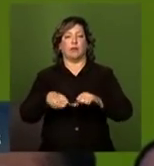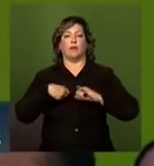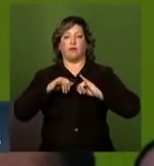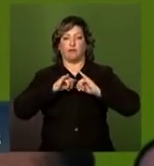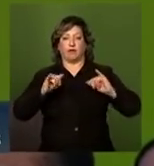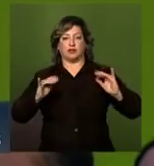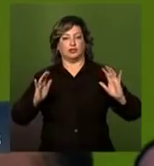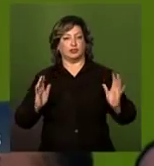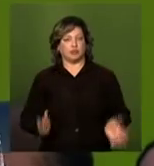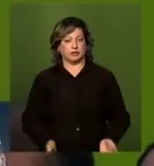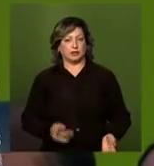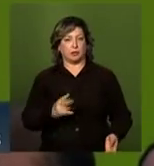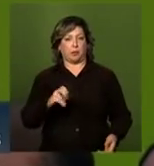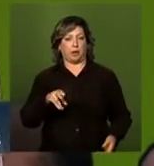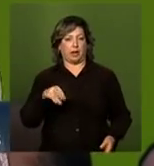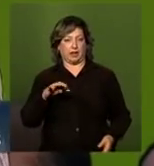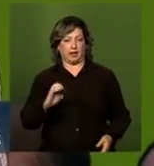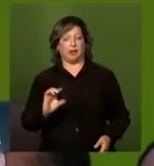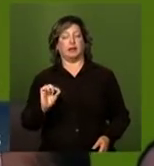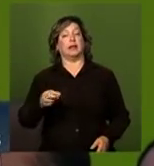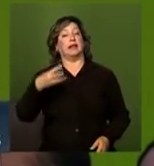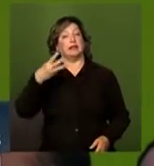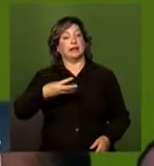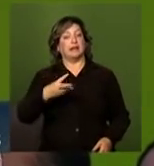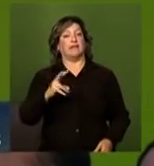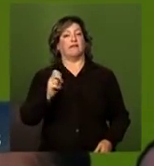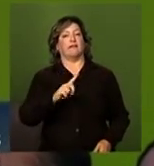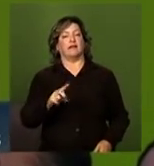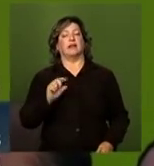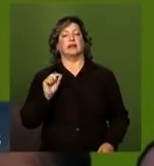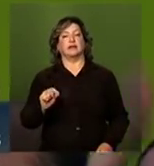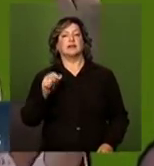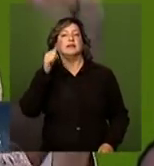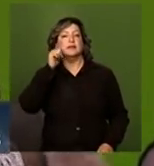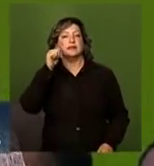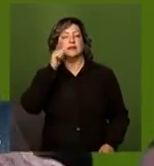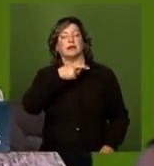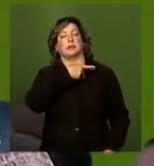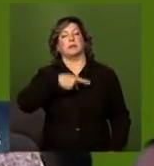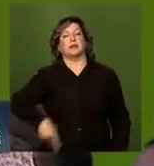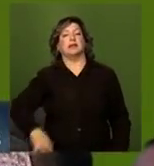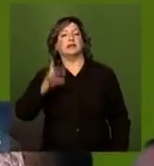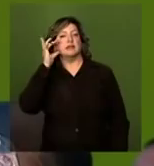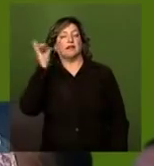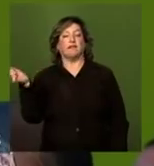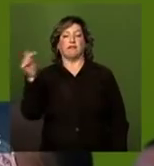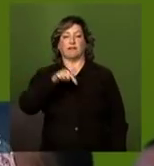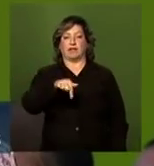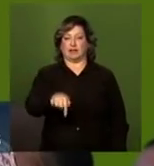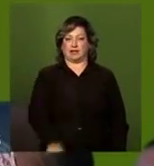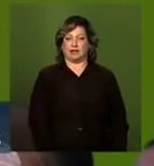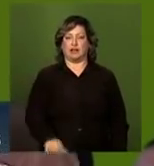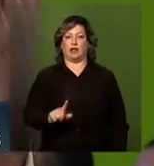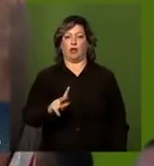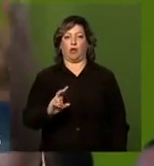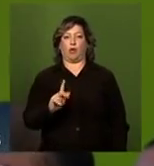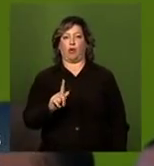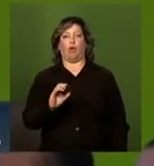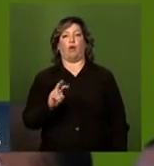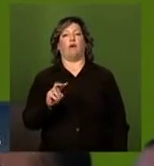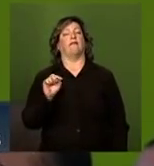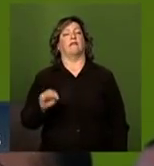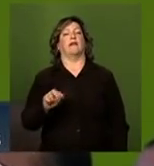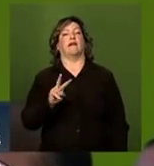Pronatec que olha é a terceira vez que a nossa presidenta Dilma venha Governador Valadares a